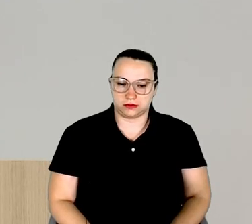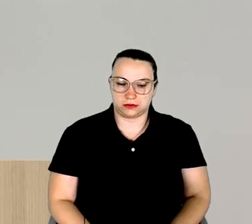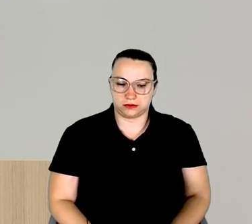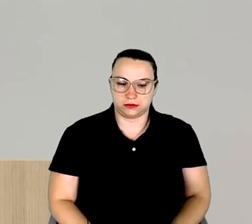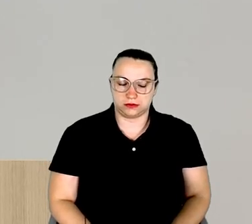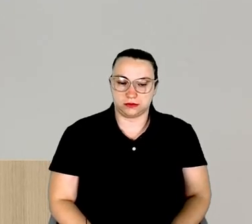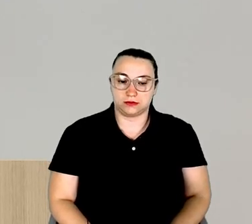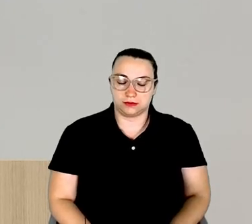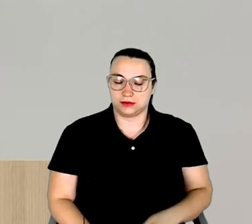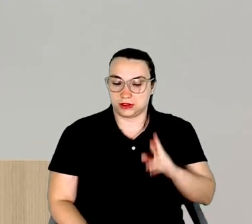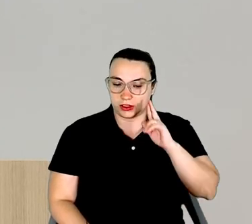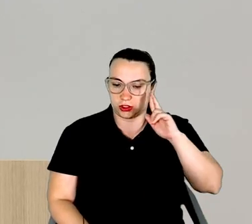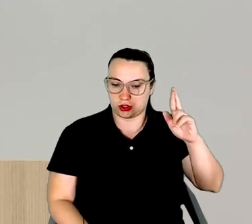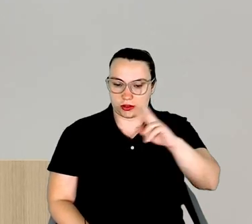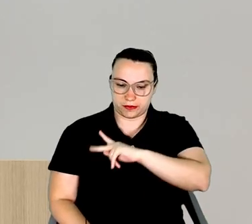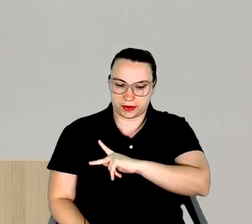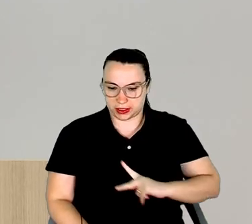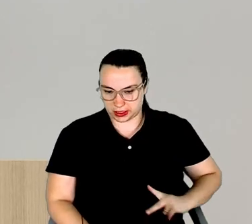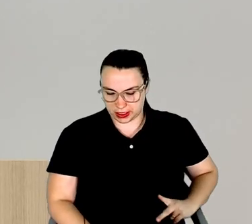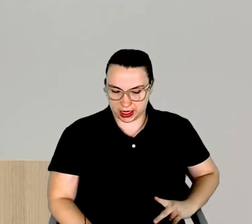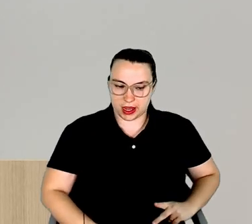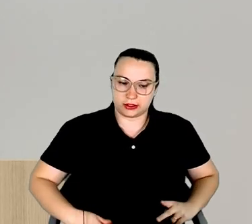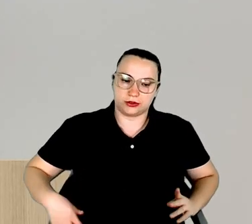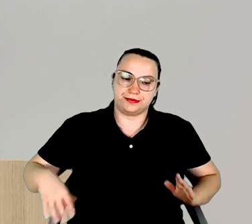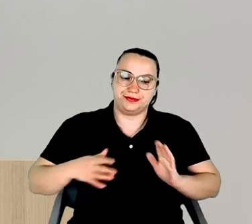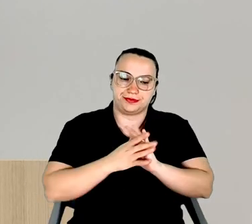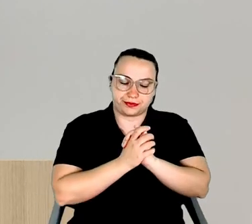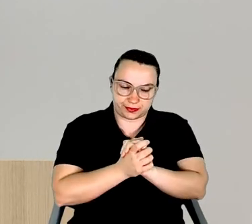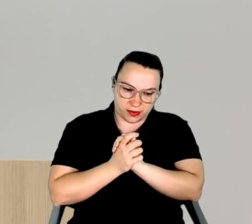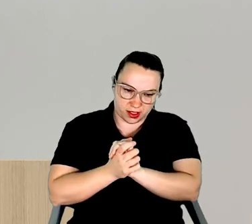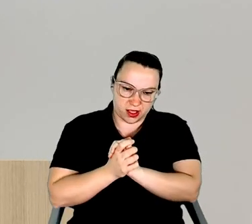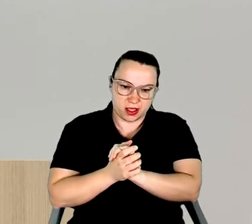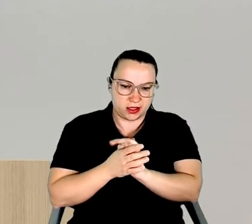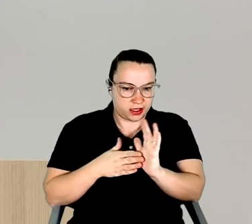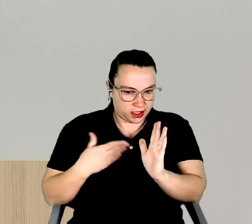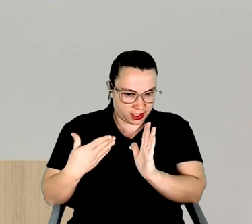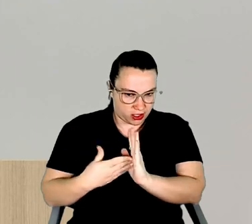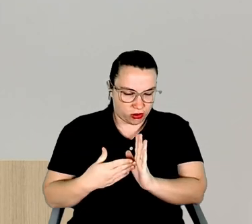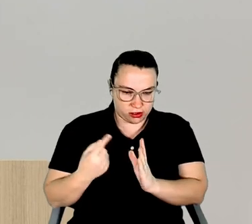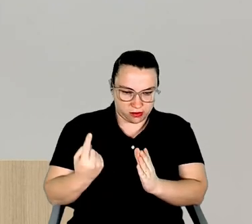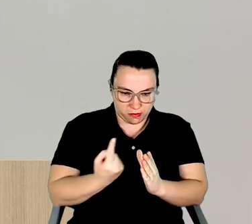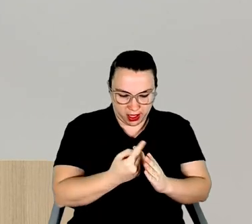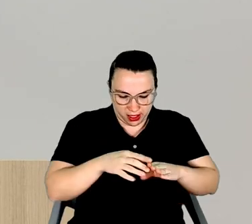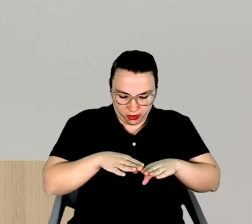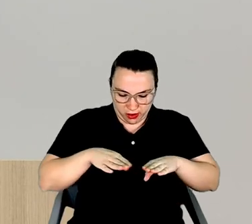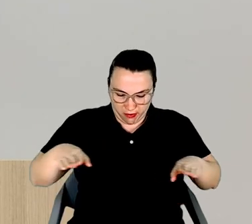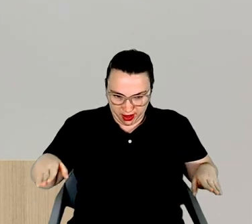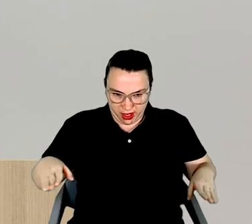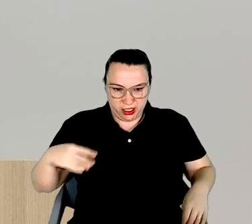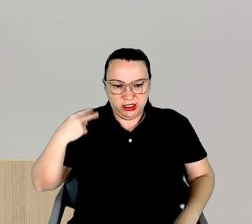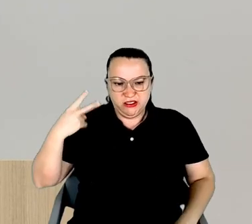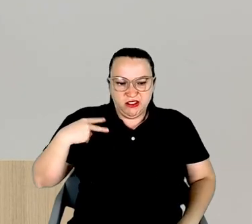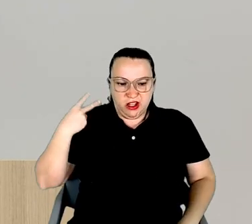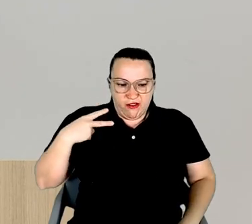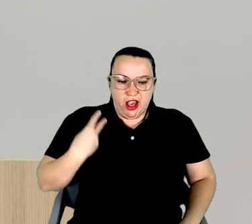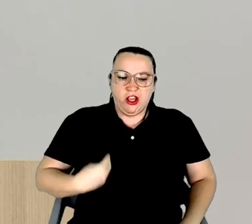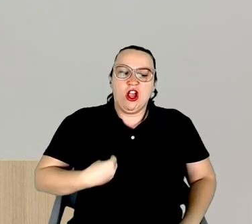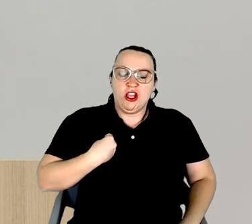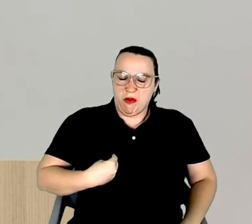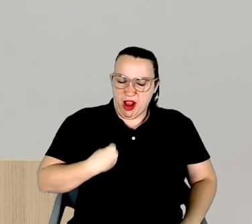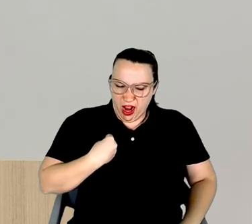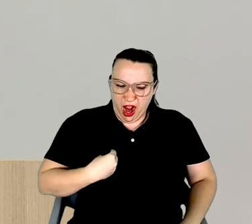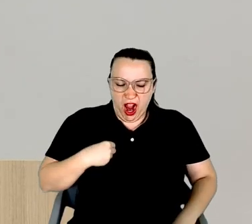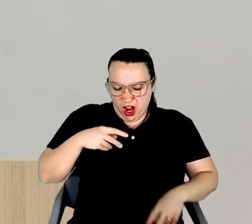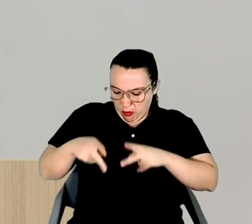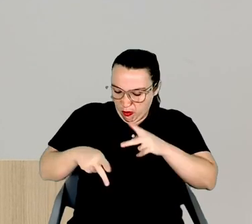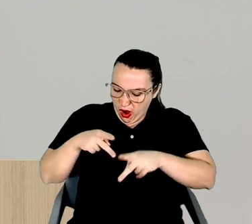Senhor presidente, ao cumprimentá-lo, cumprimento também os demais membros da mesa diretiva, vereadores presentes, o público que